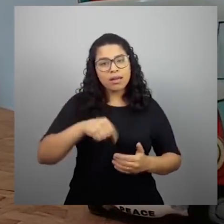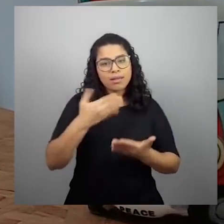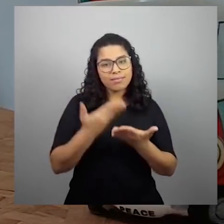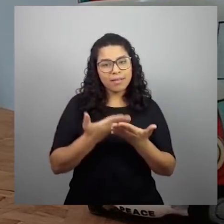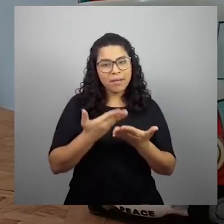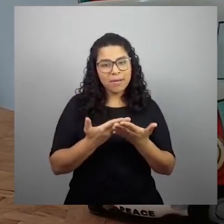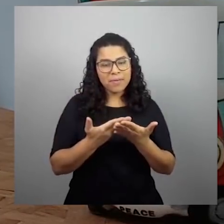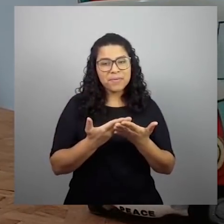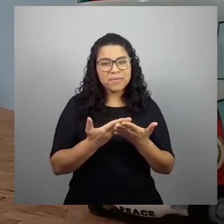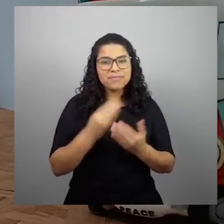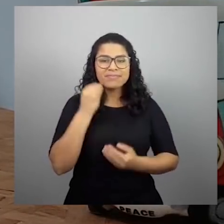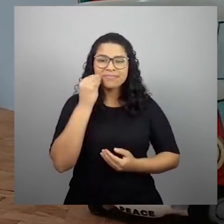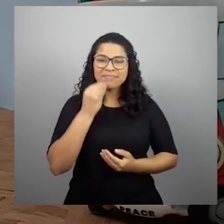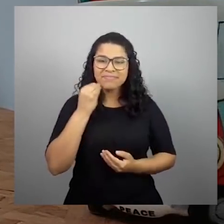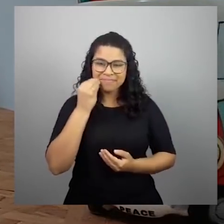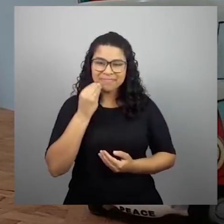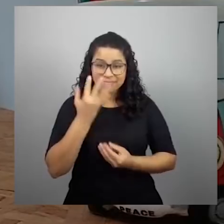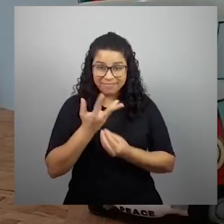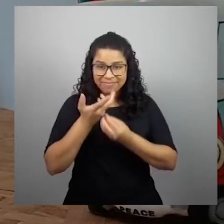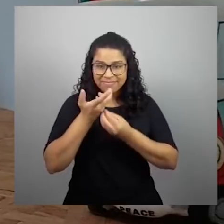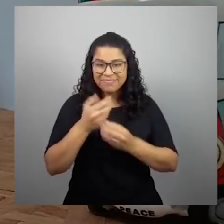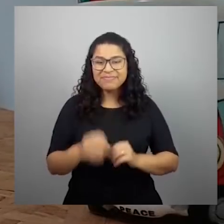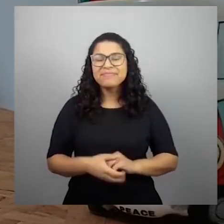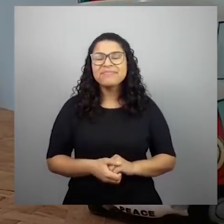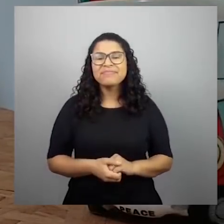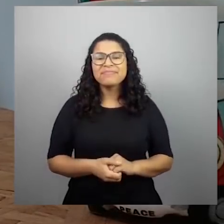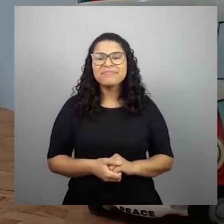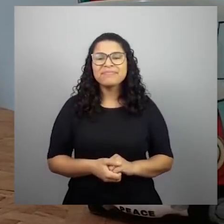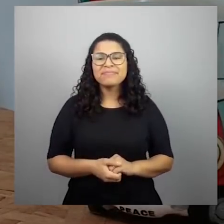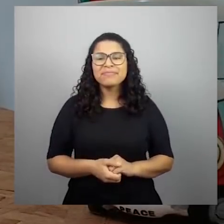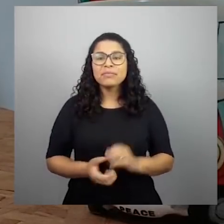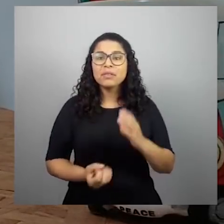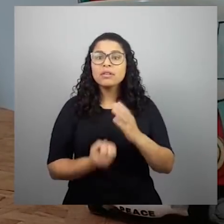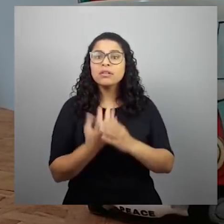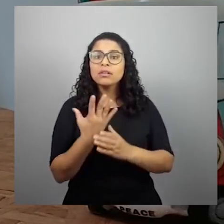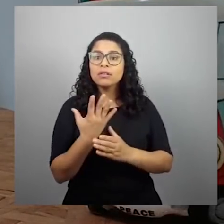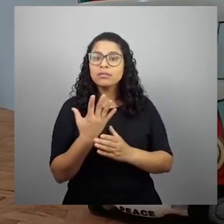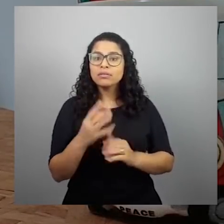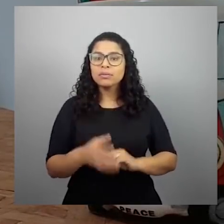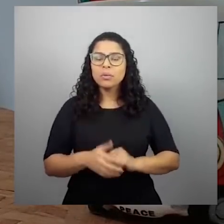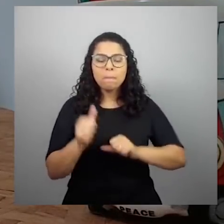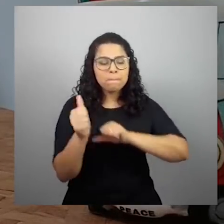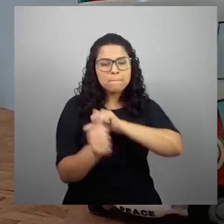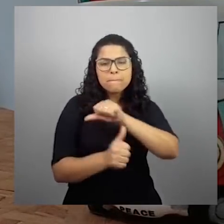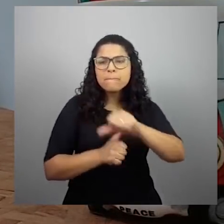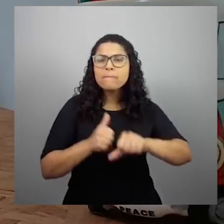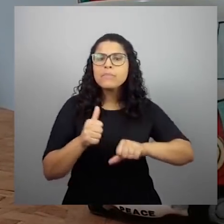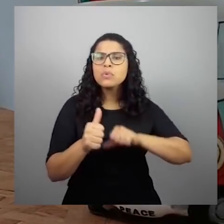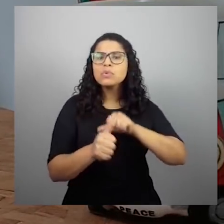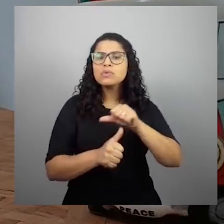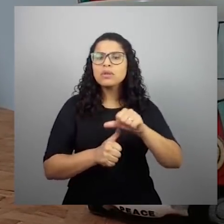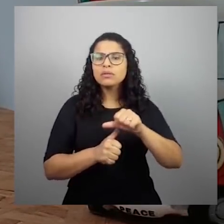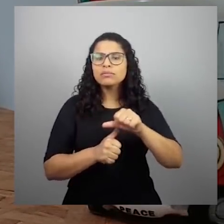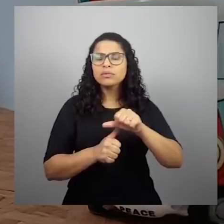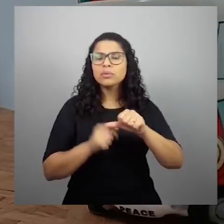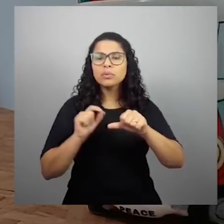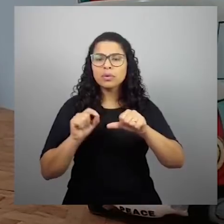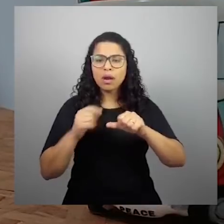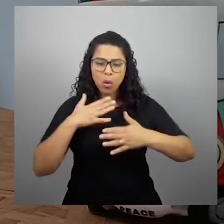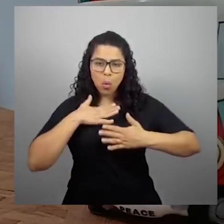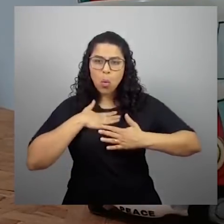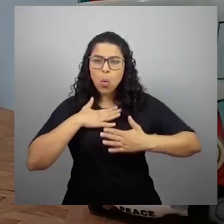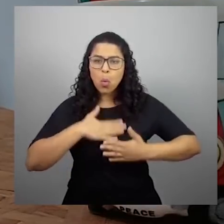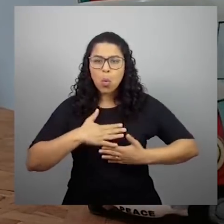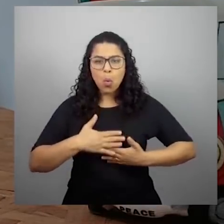no nosso encontro da arte como experiência, a gente está criando, transformando a partir